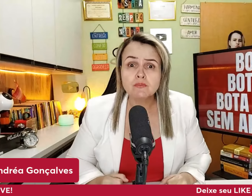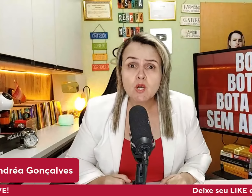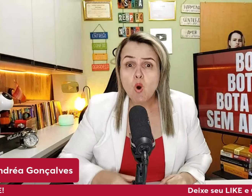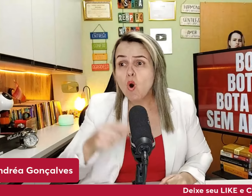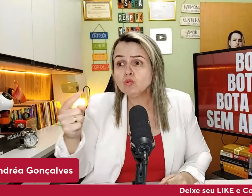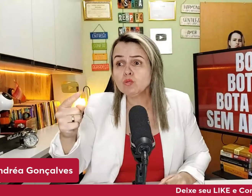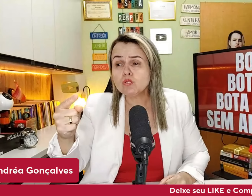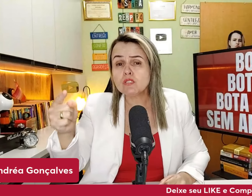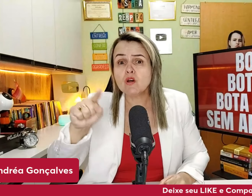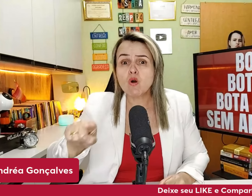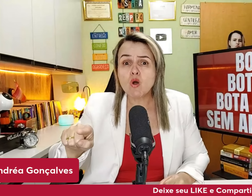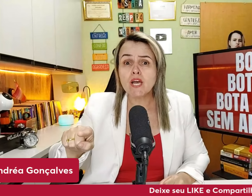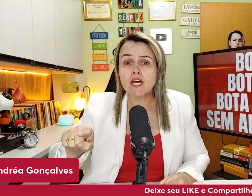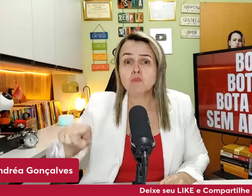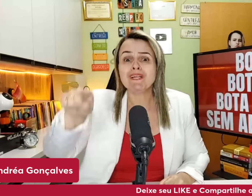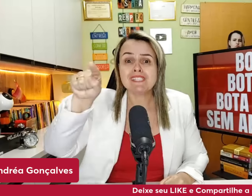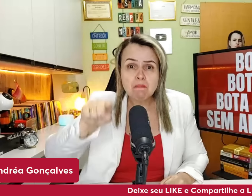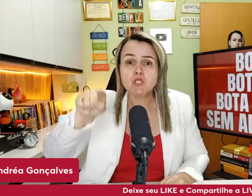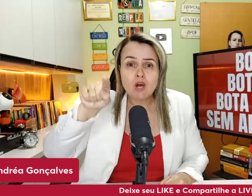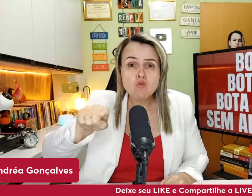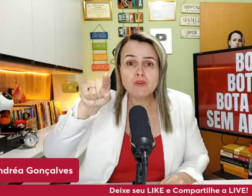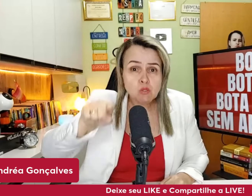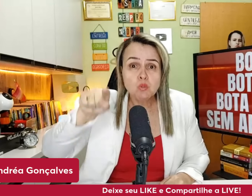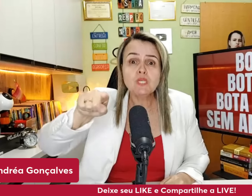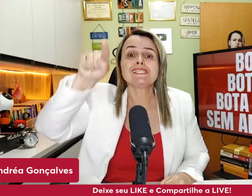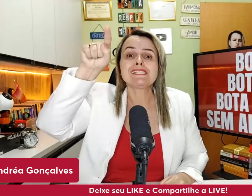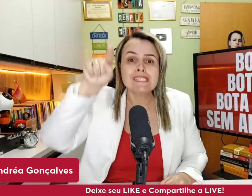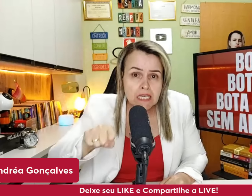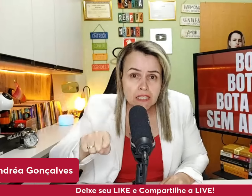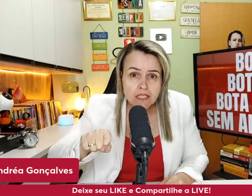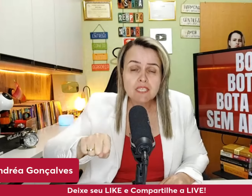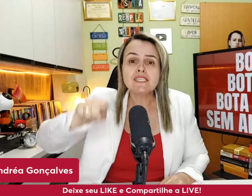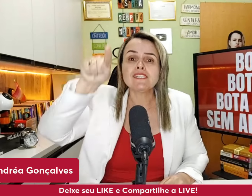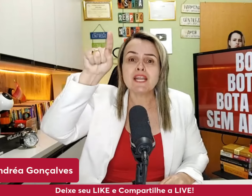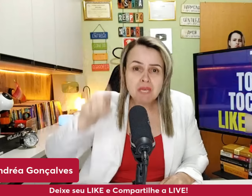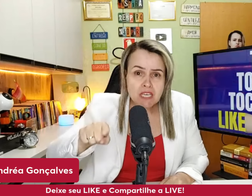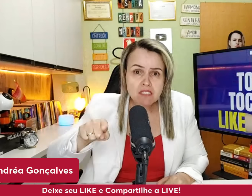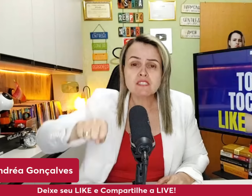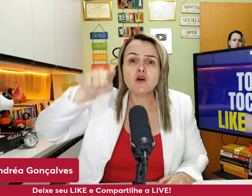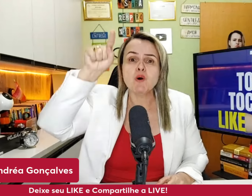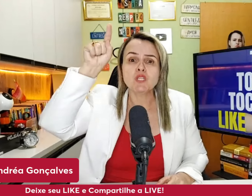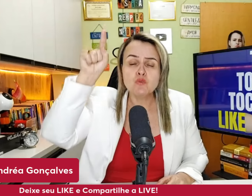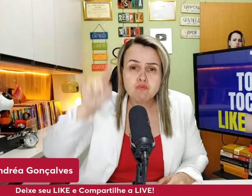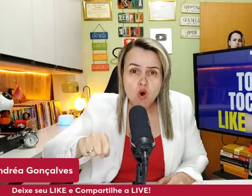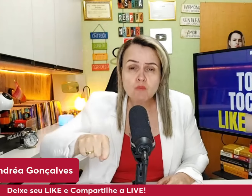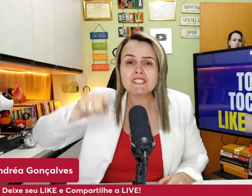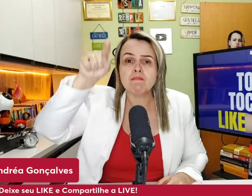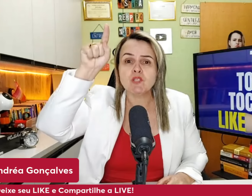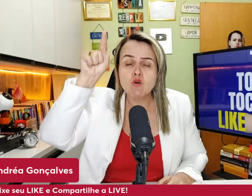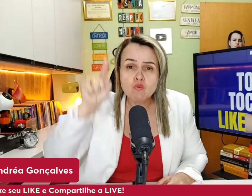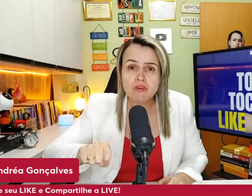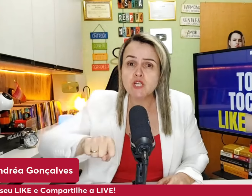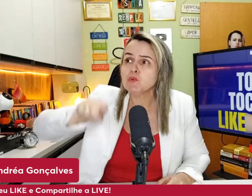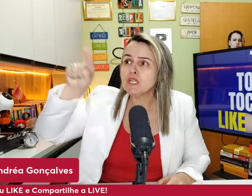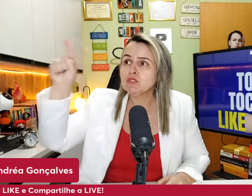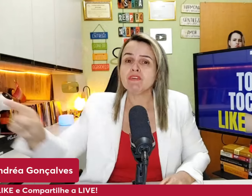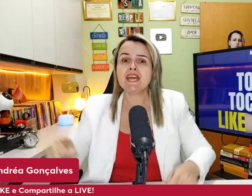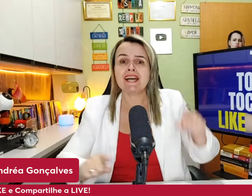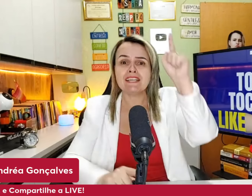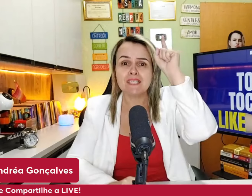controle outros estão colocando para sabotar o governo Lula sim extremistas que estão botando fogo para sabotar o governo